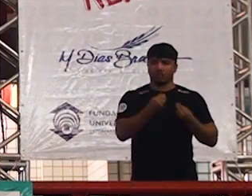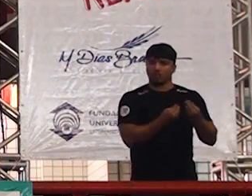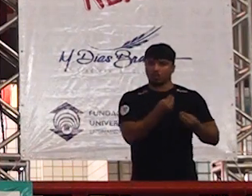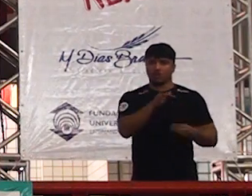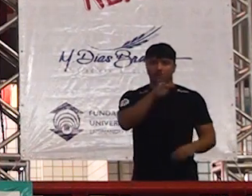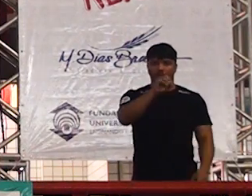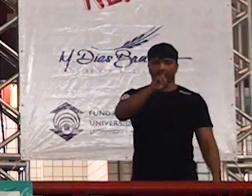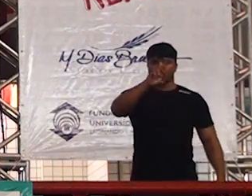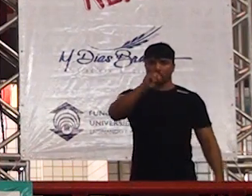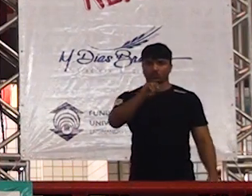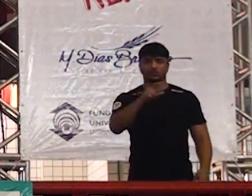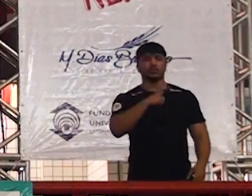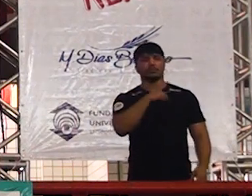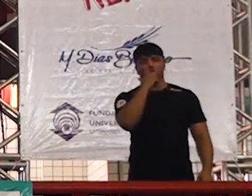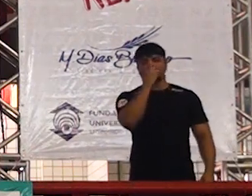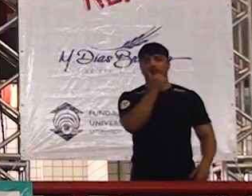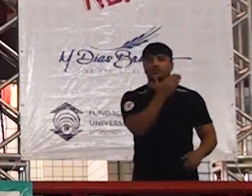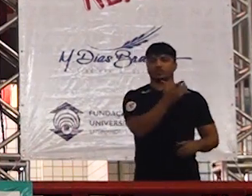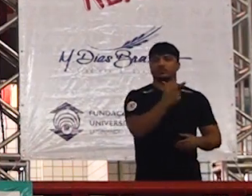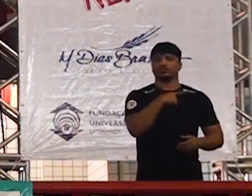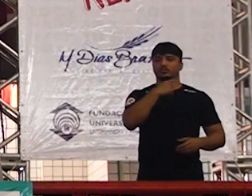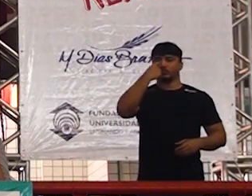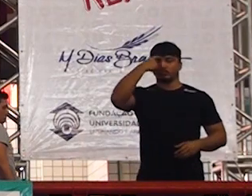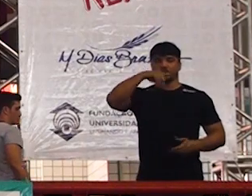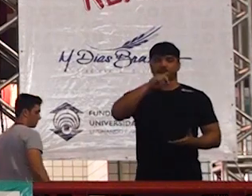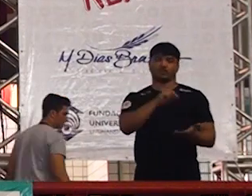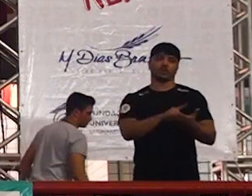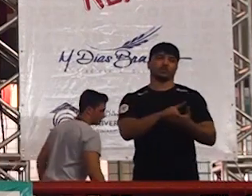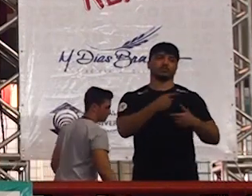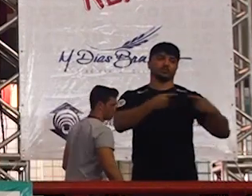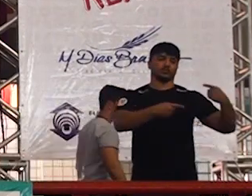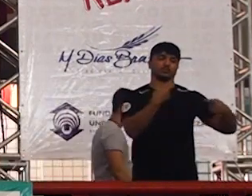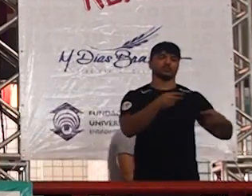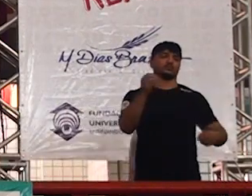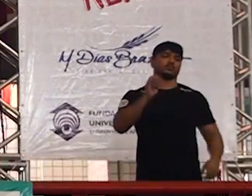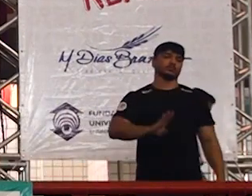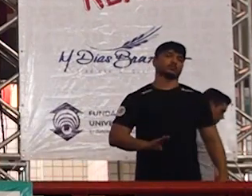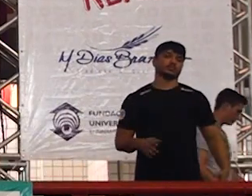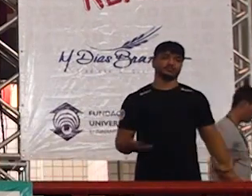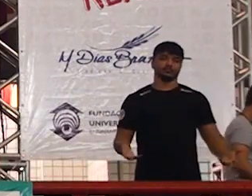privilegiado, ele está por fora da realidade política brasileira.